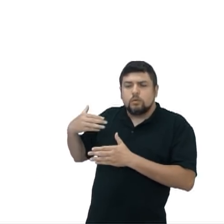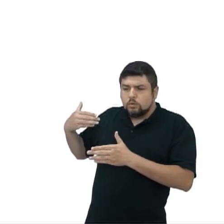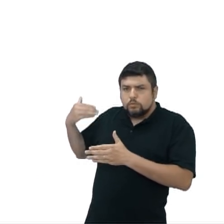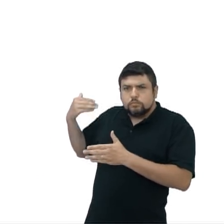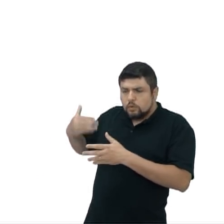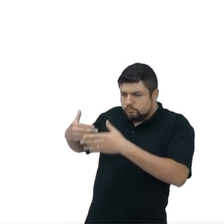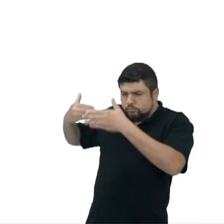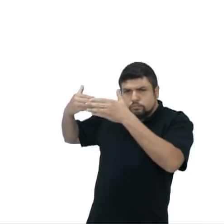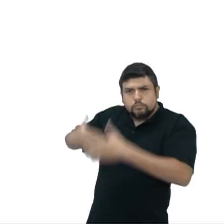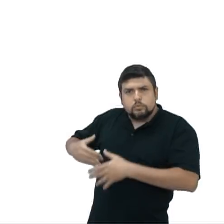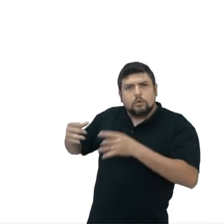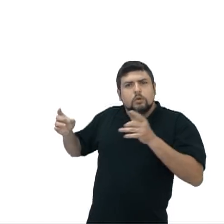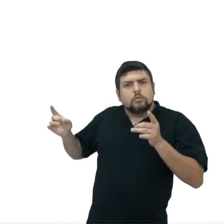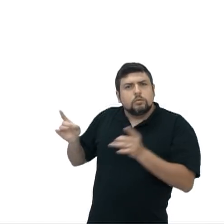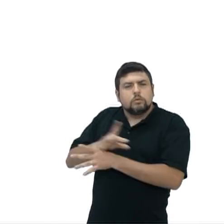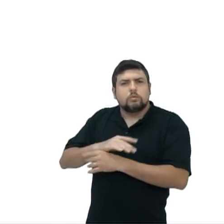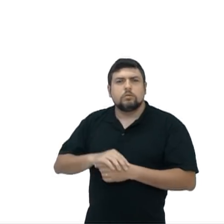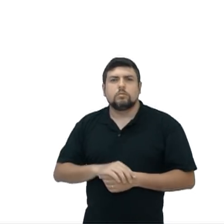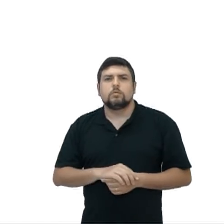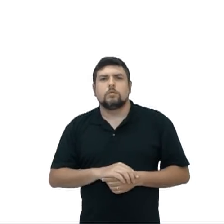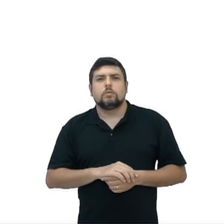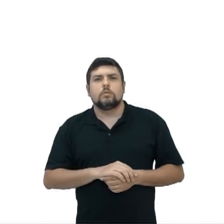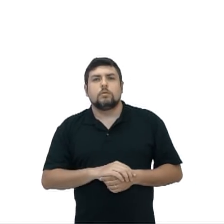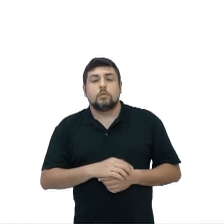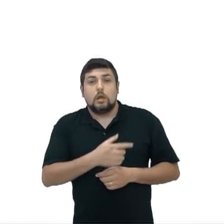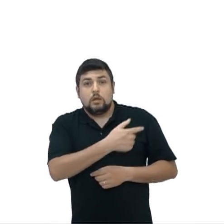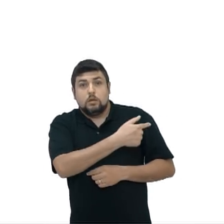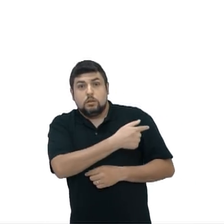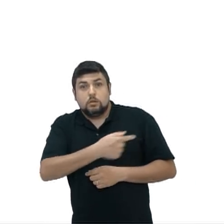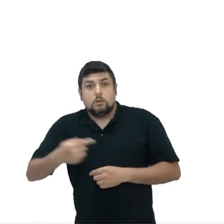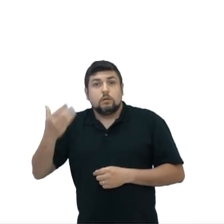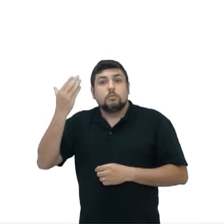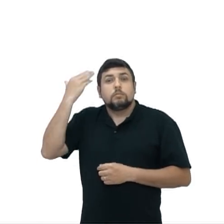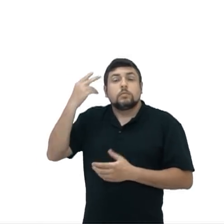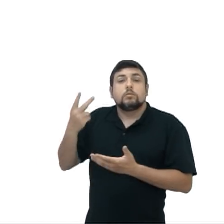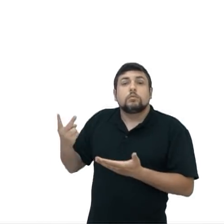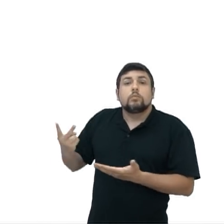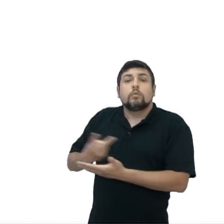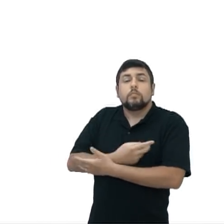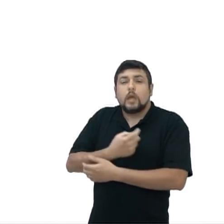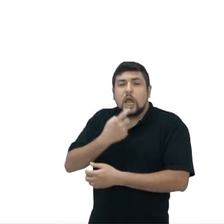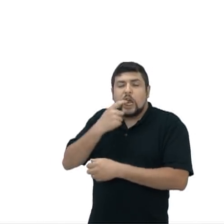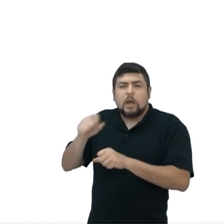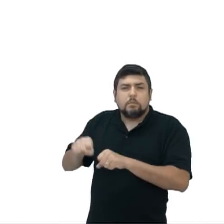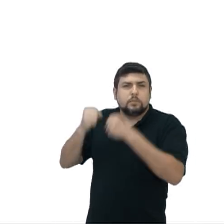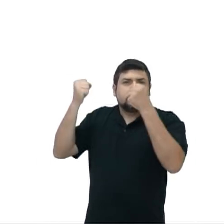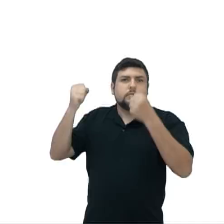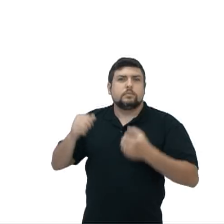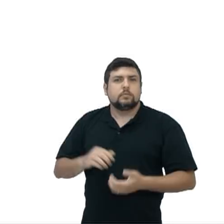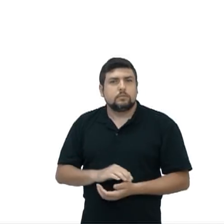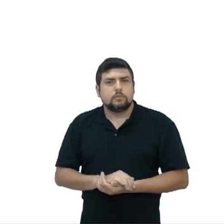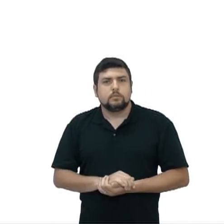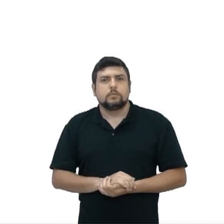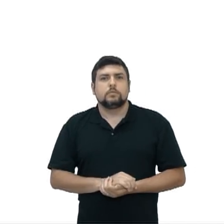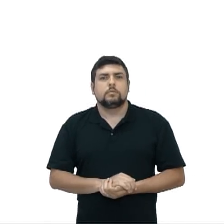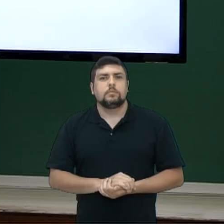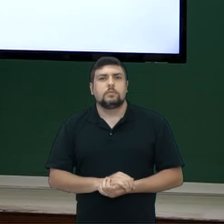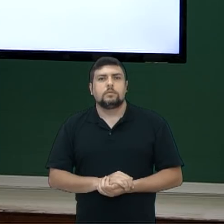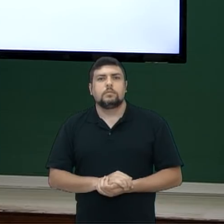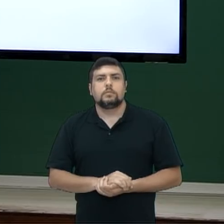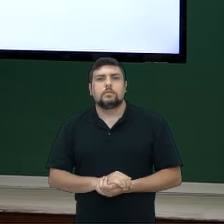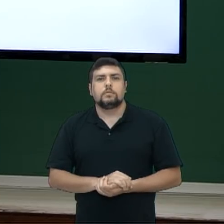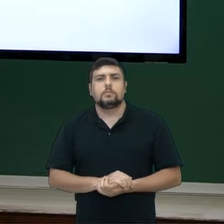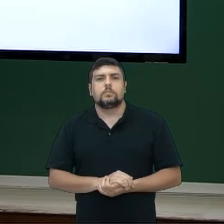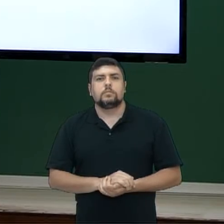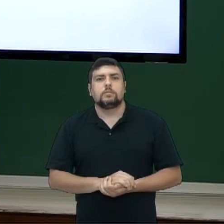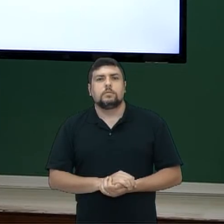tooth last week. Semana passada, o que ele fez? Ele quebrou o dente. Peter cooked dinner last night. Então, Peter